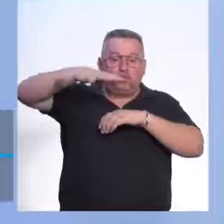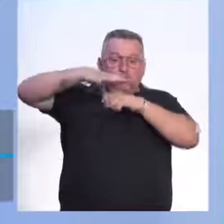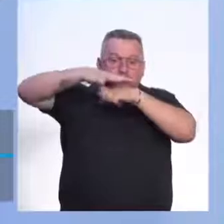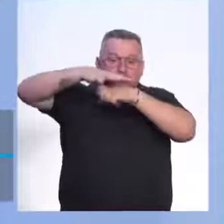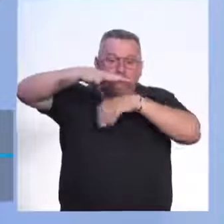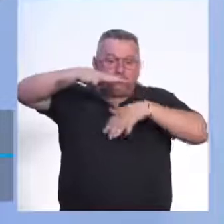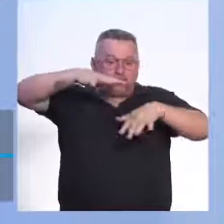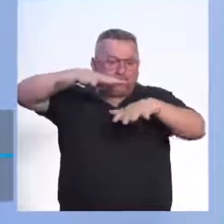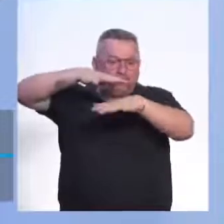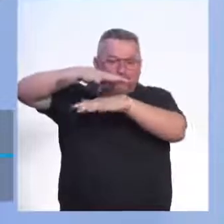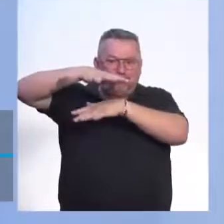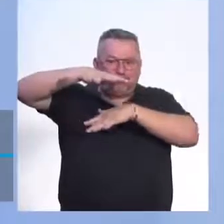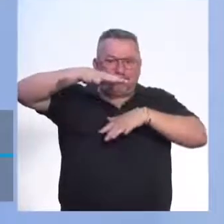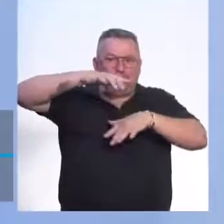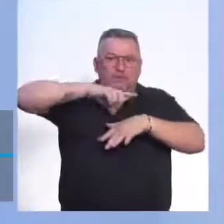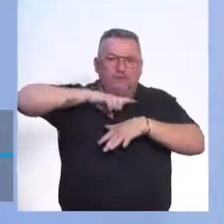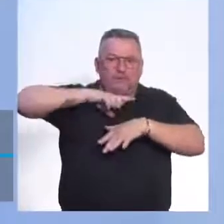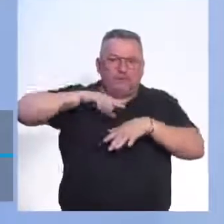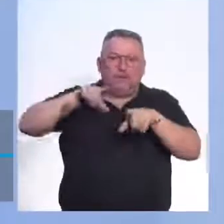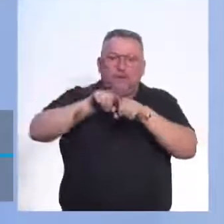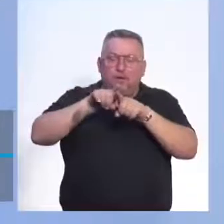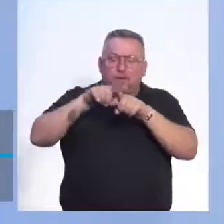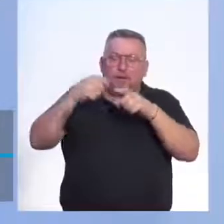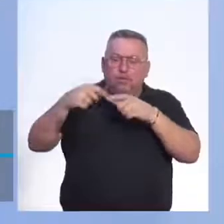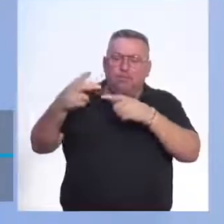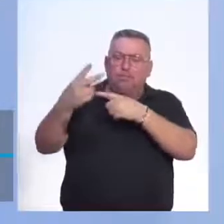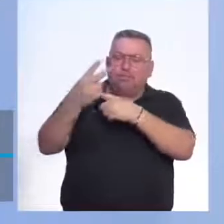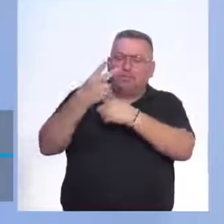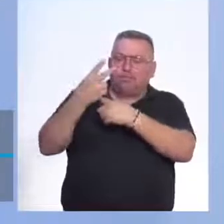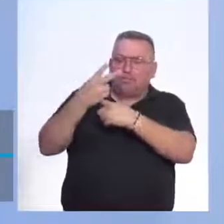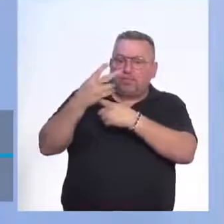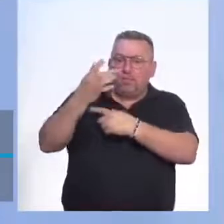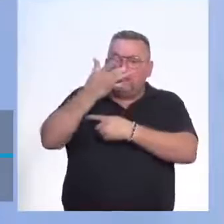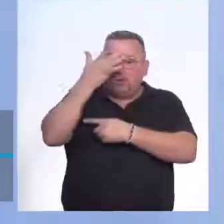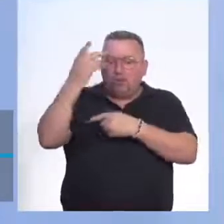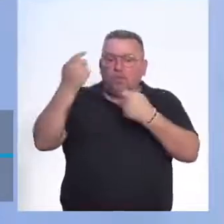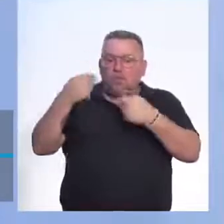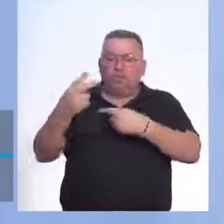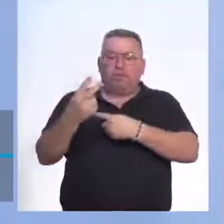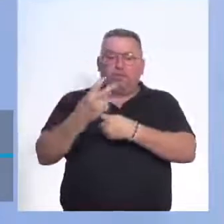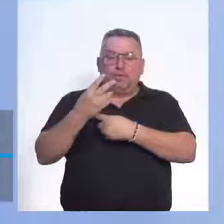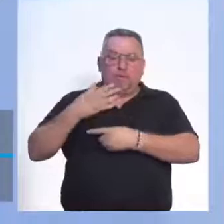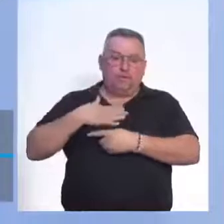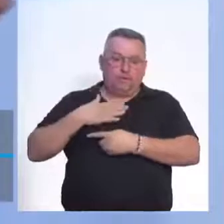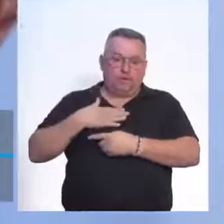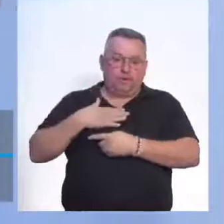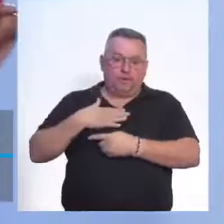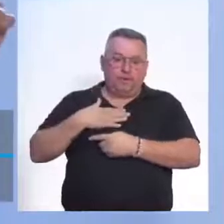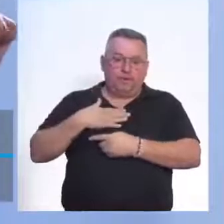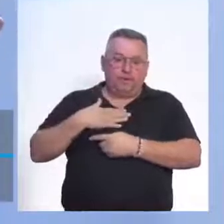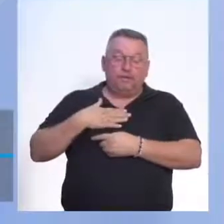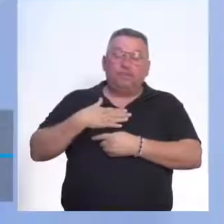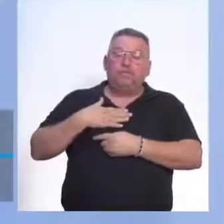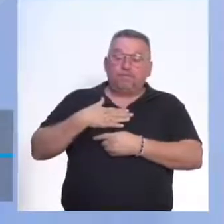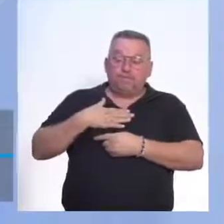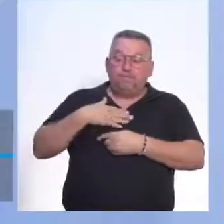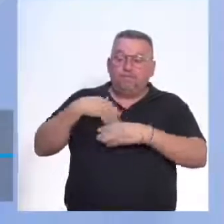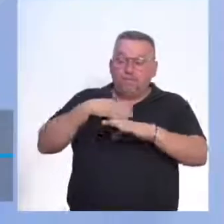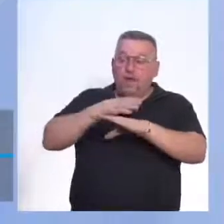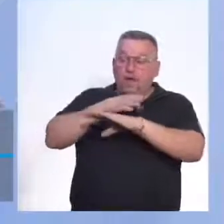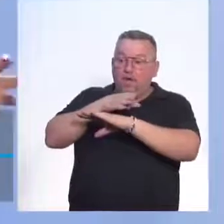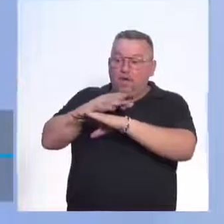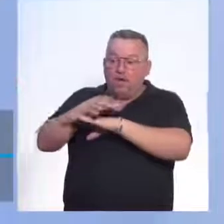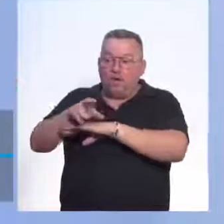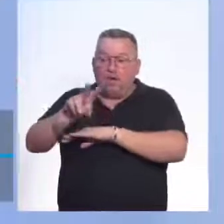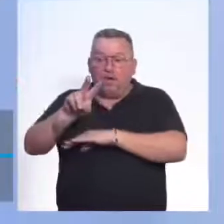tenho muitas terras, e eu preciso ser protegido. Alguém precisa me proteger. Então, eu vou lá em você, meu vassalo, eu falo